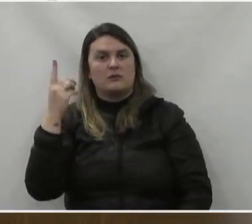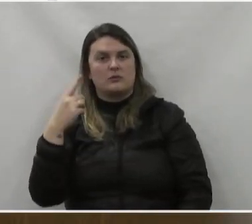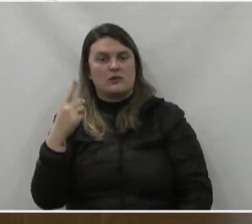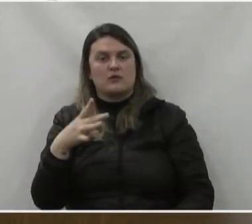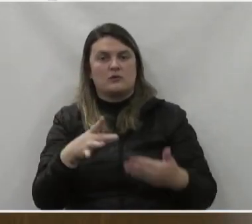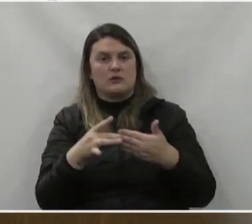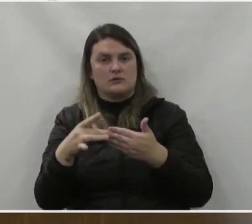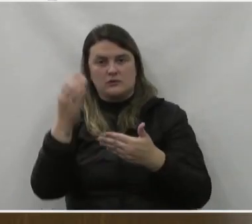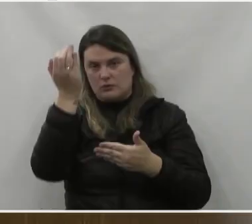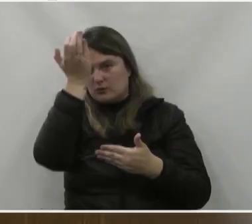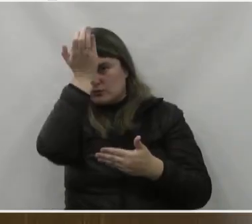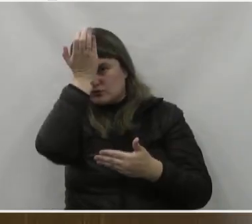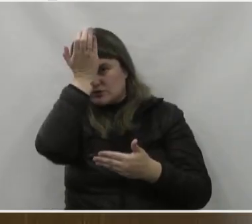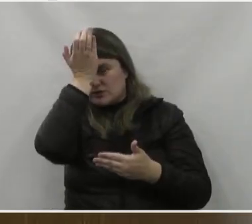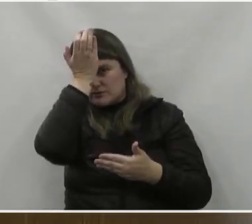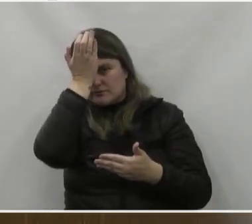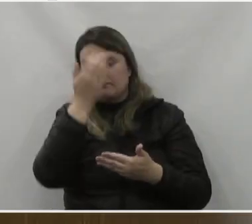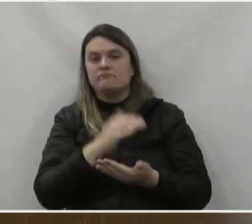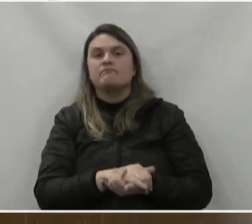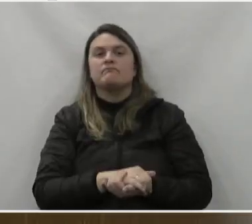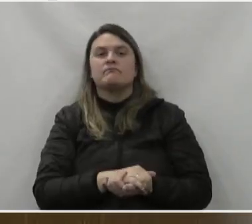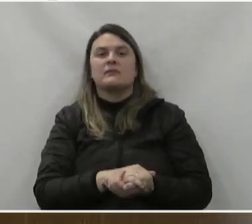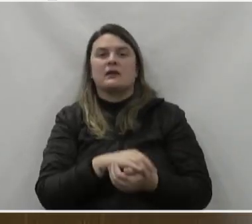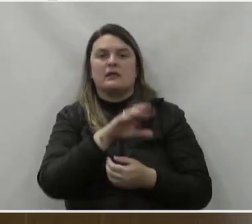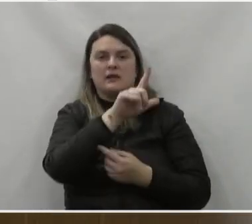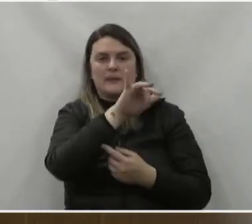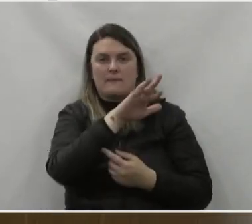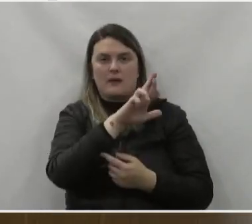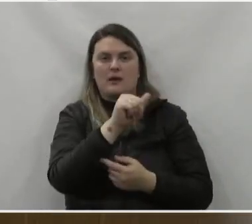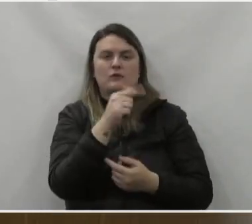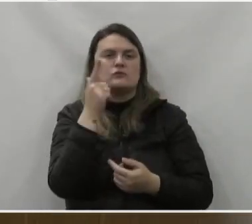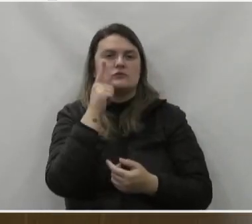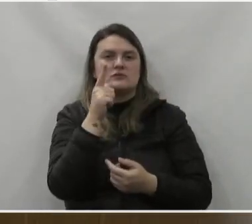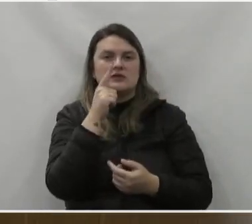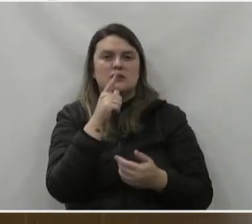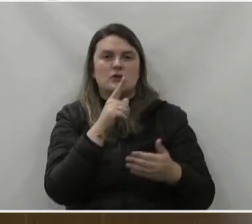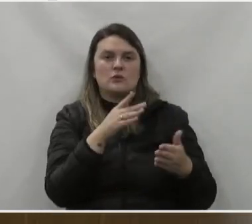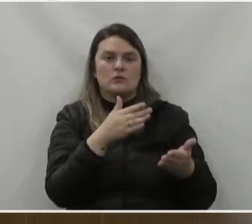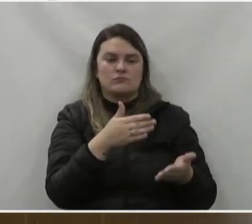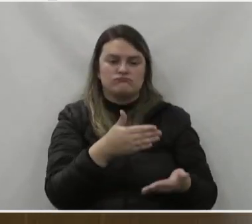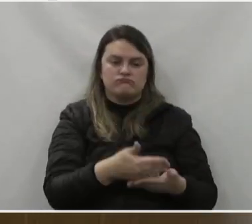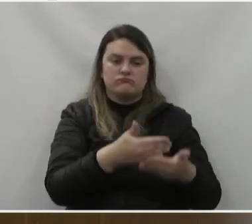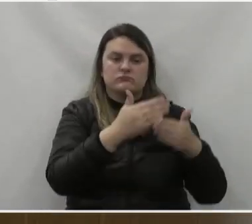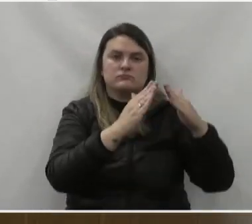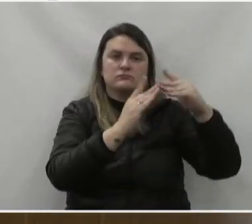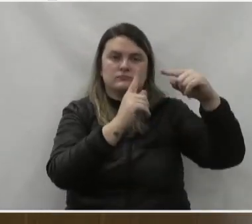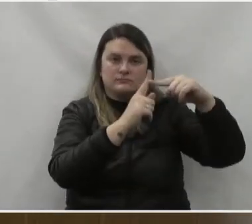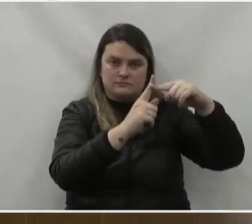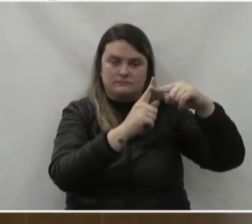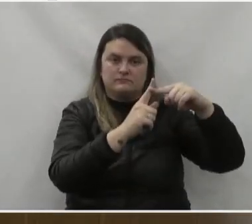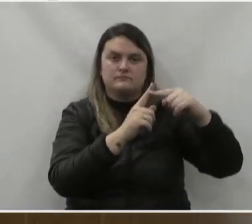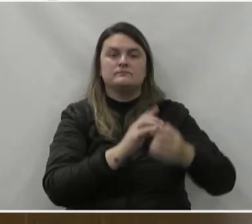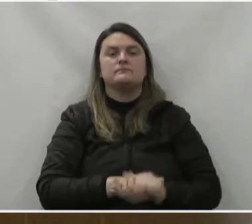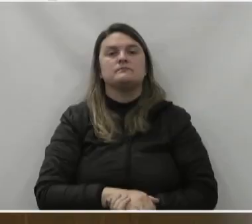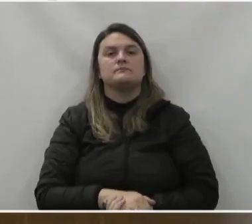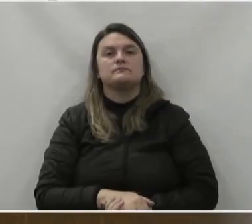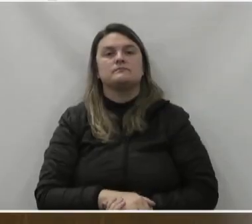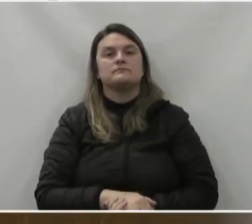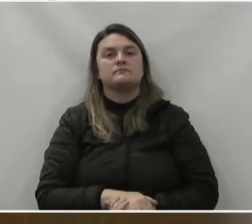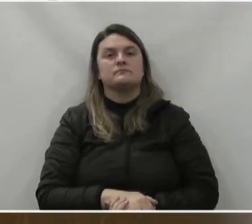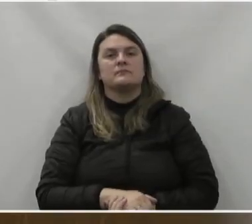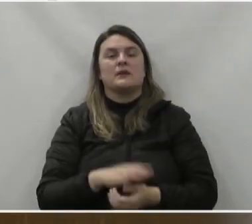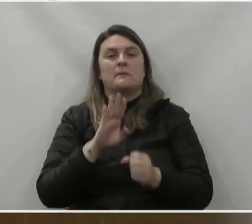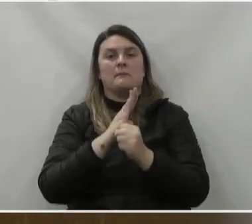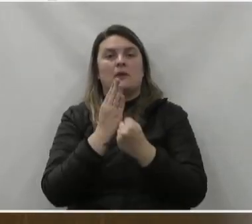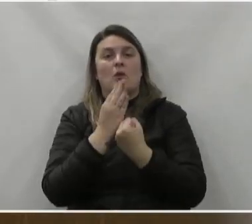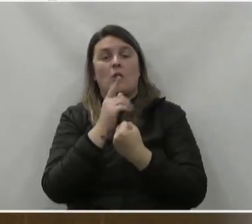líder do governo, Hussein Bacri, começando pelo bairro Limeira ali, recurso na construção de uma capela mortuária para a comunidade que tanto exigia. No bairro